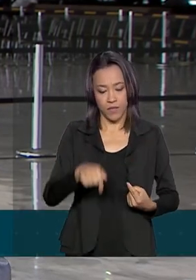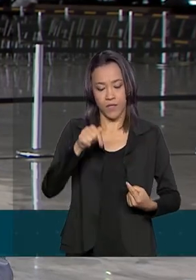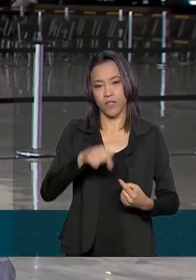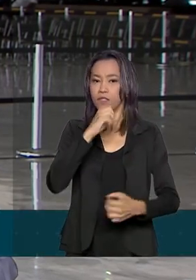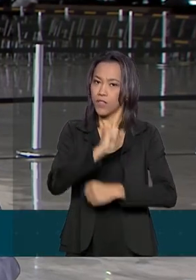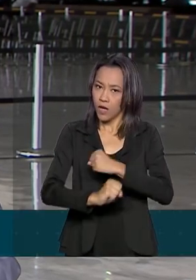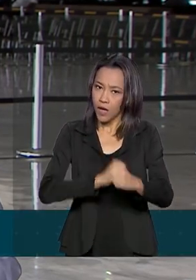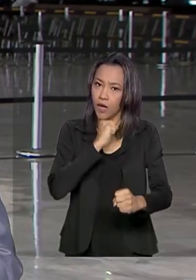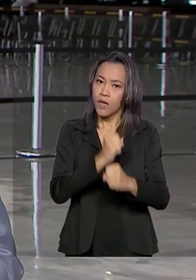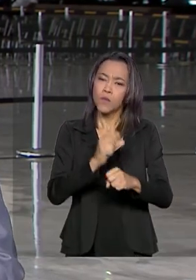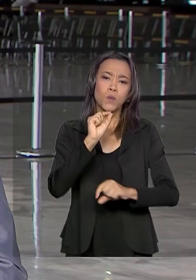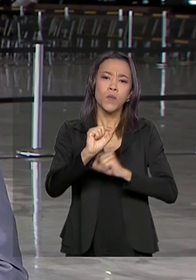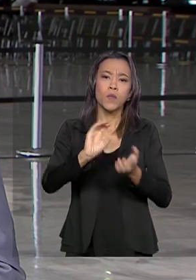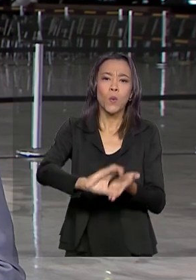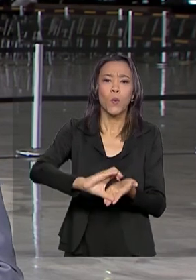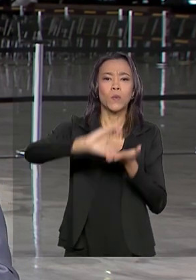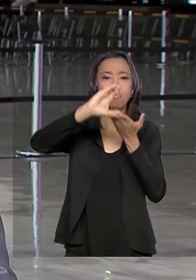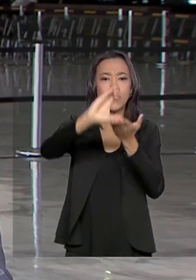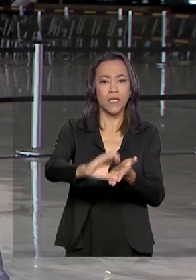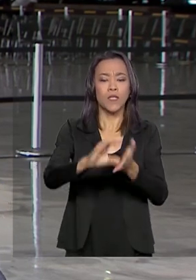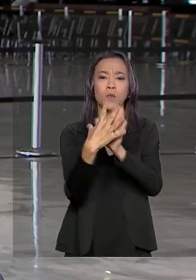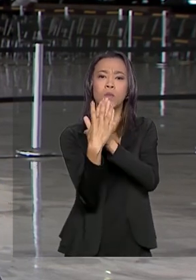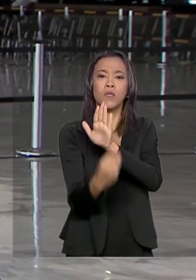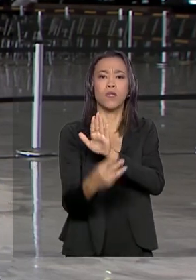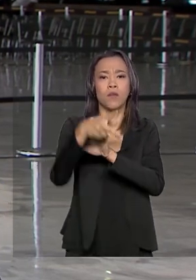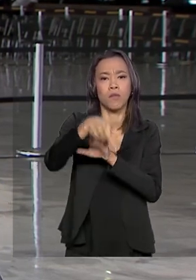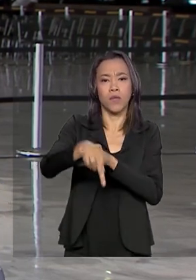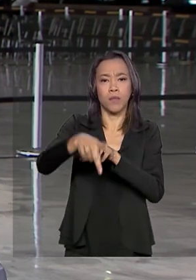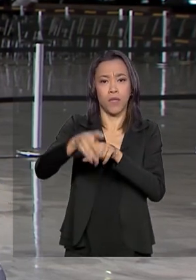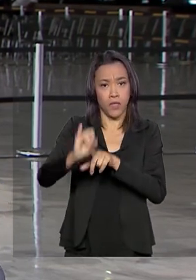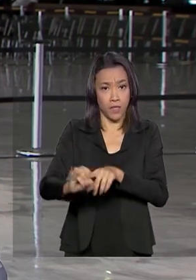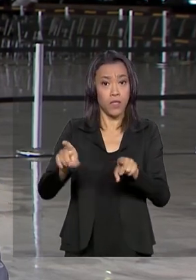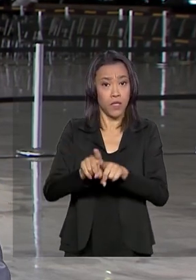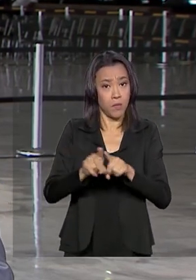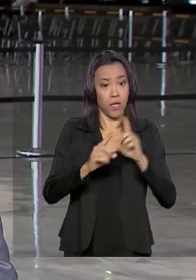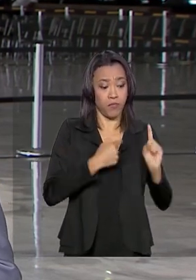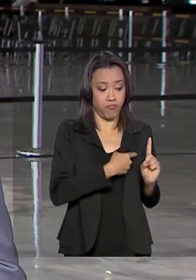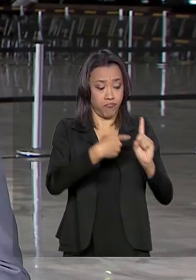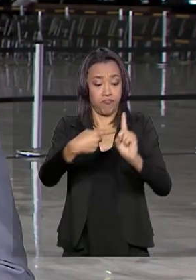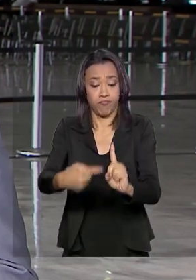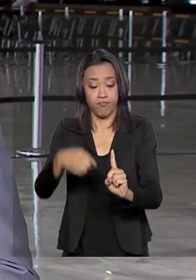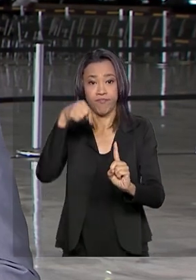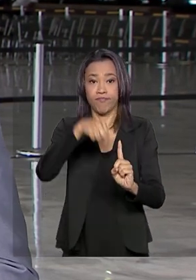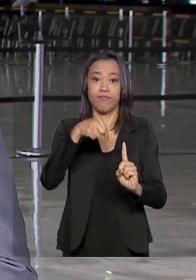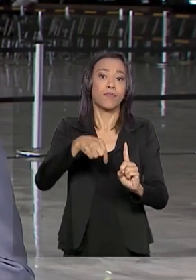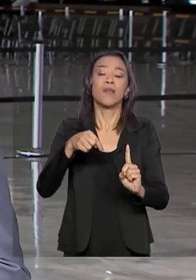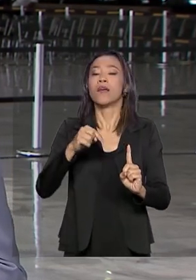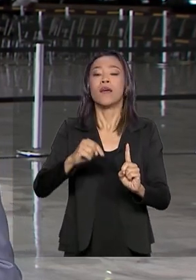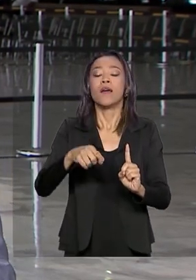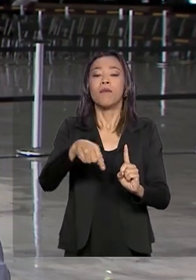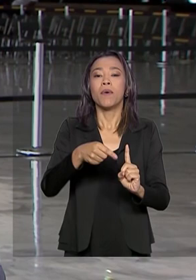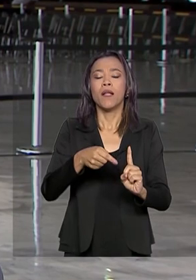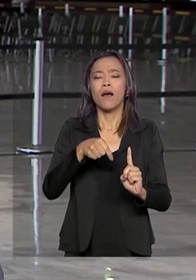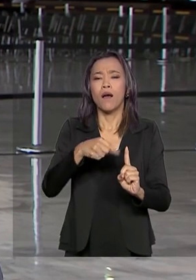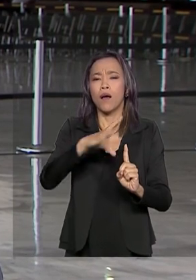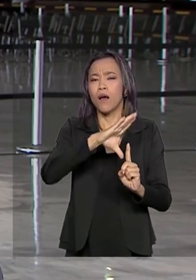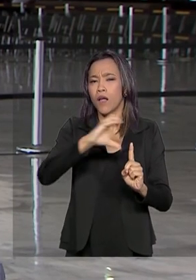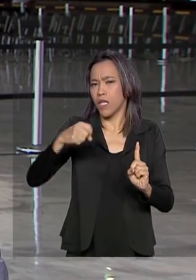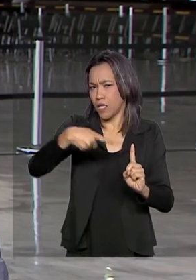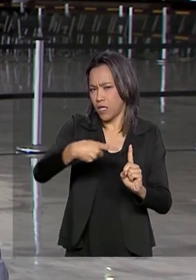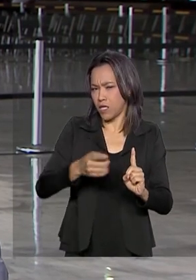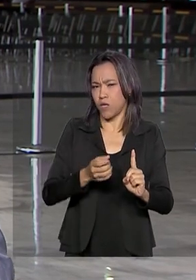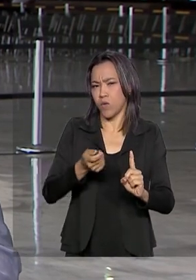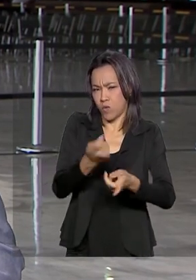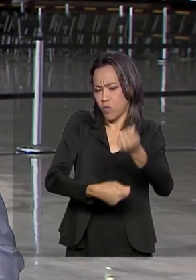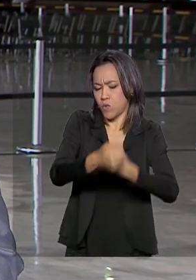parcerias de investimentos ea primeira sob o comando do ministério da economia antes é esse conselho é coordenado pela casa civil e esse